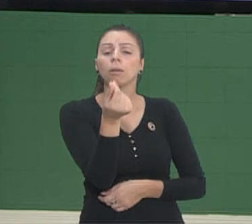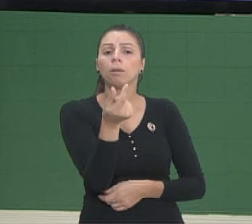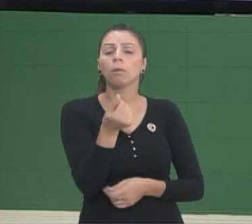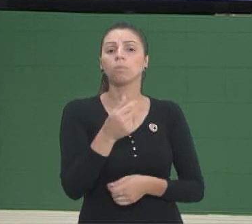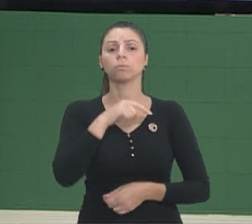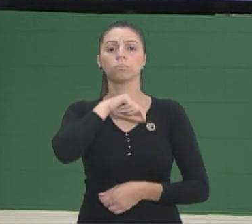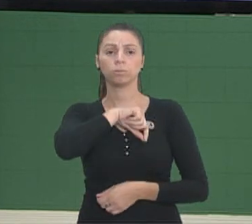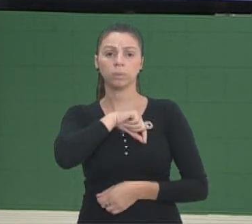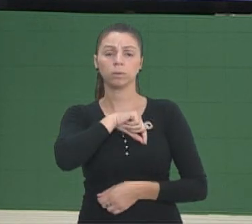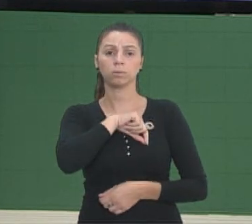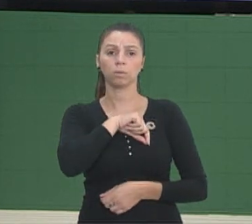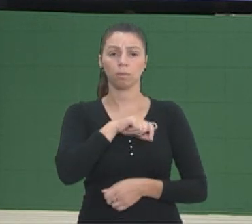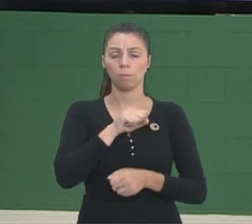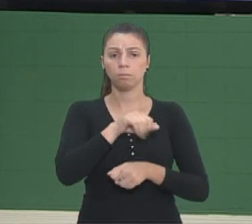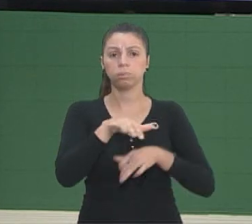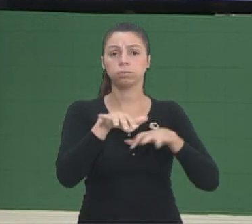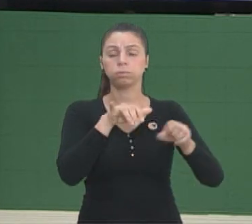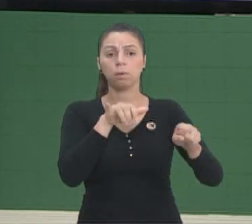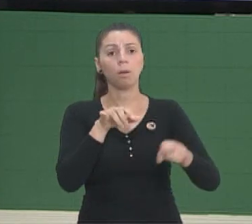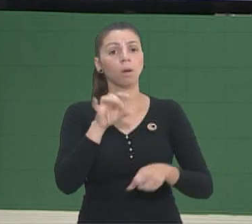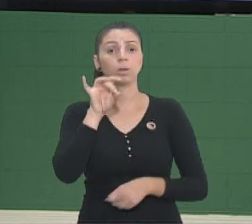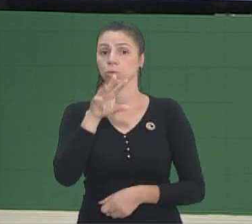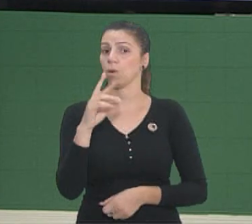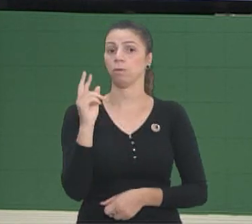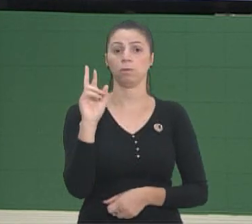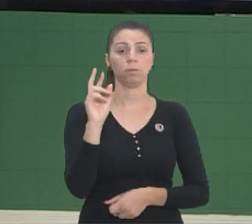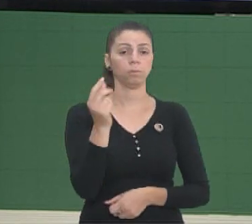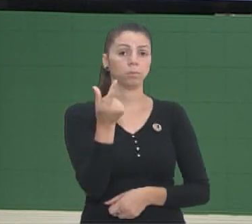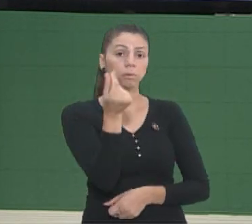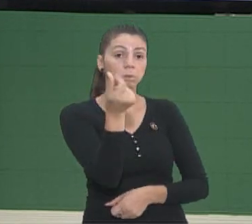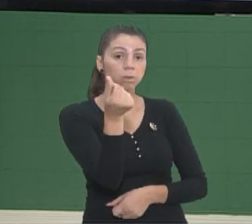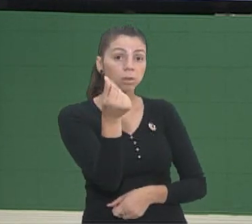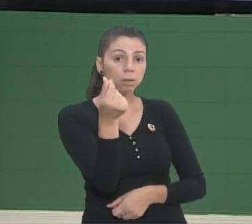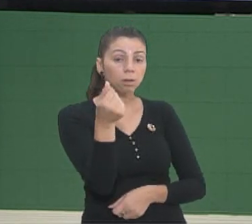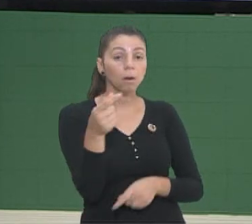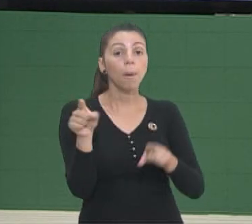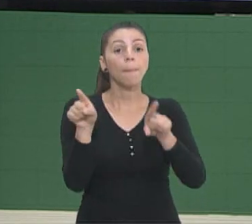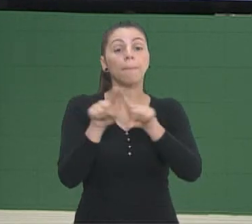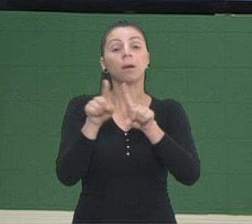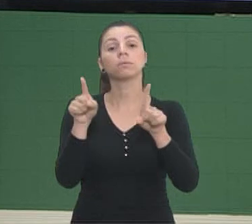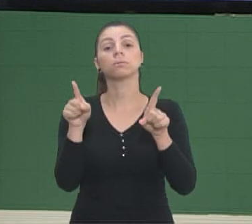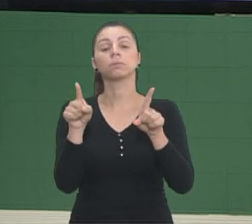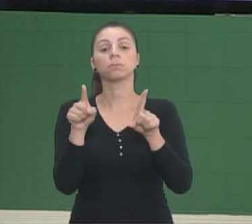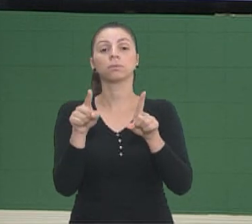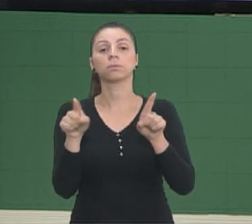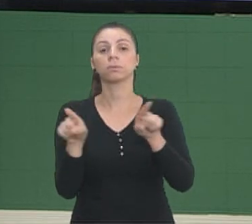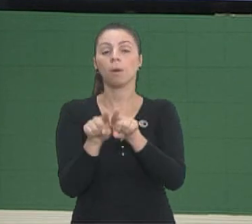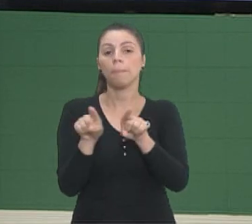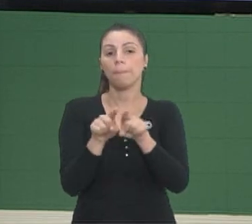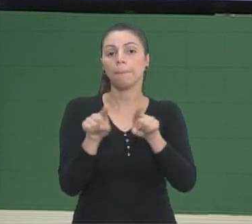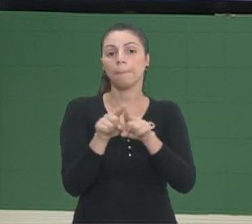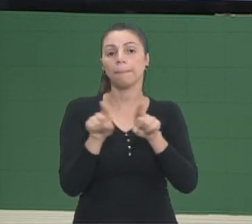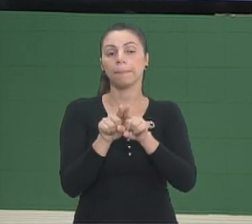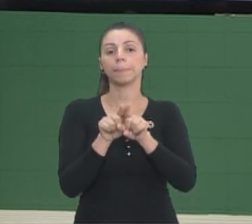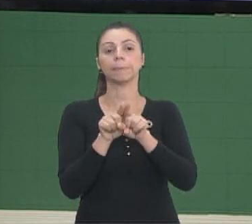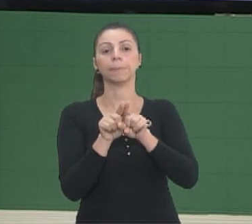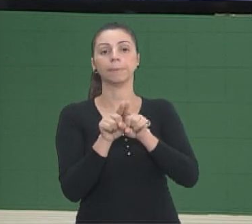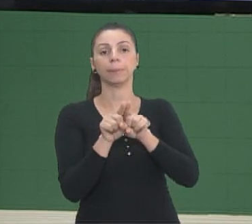distribuída também em forma de dinheiro para cada pessoa, ela é distribuída em forma de estrutura, o qual os